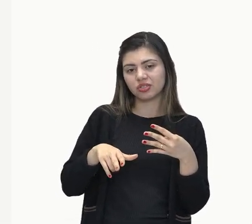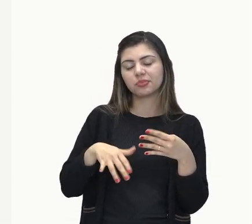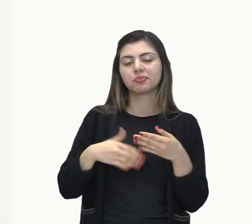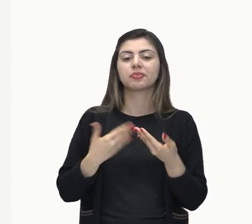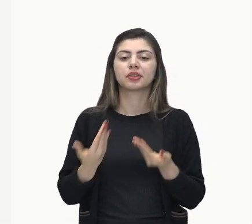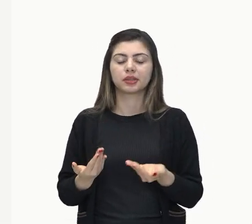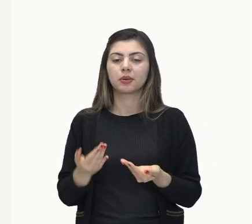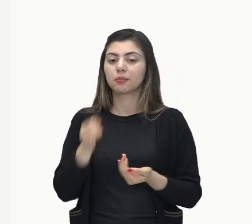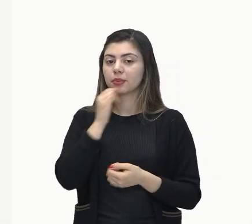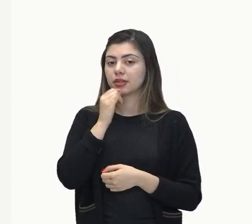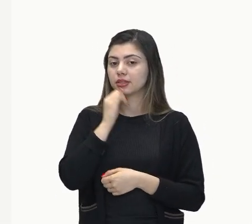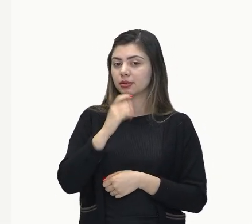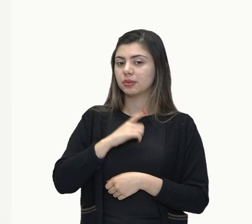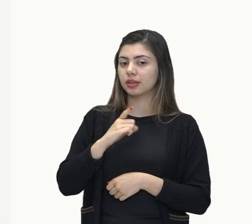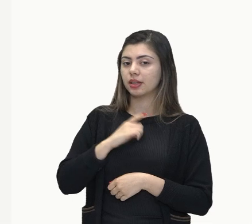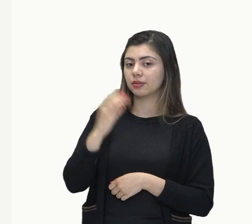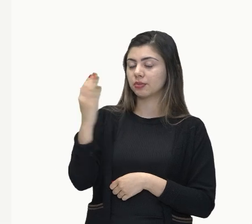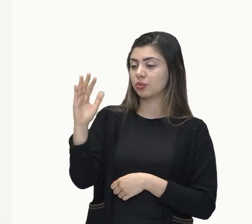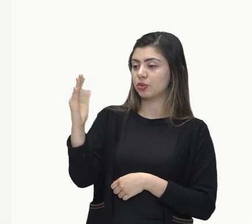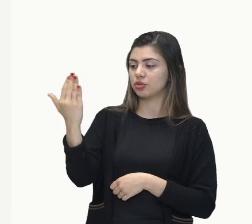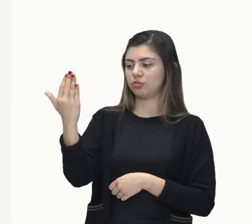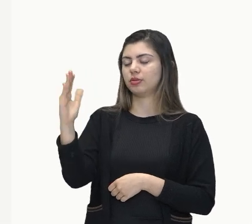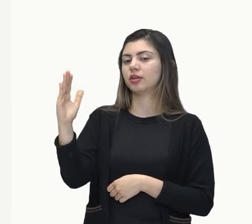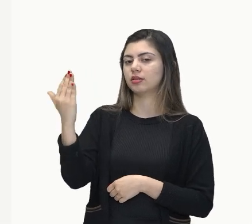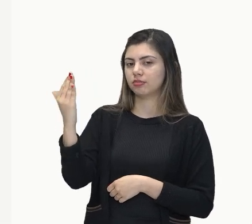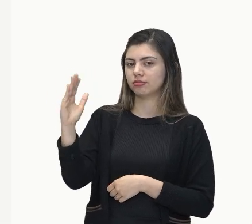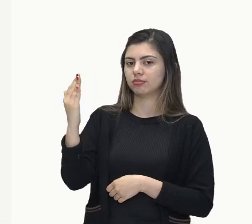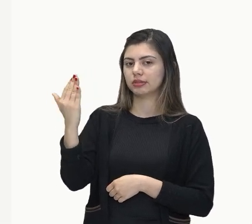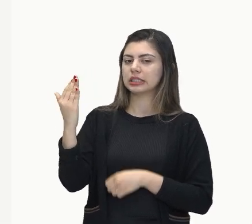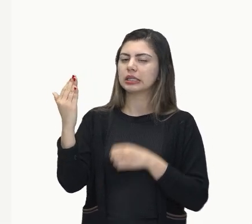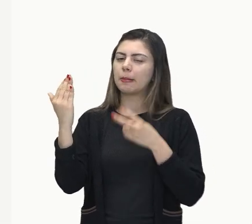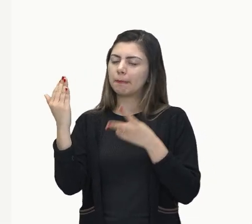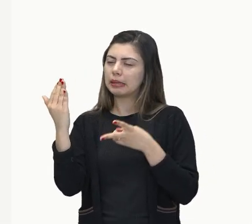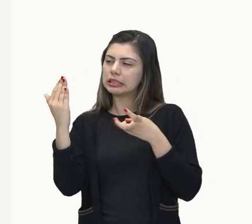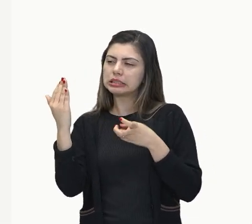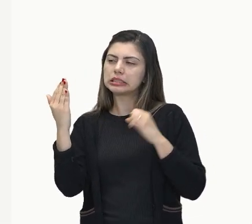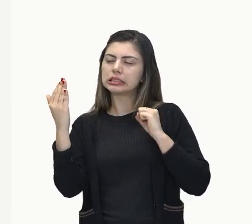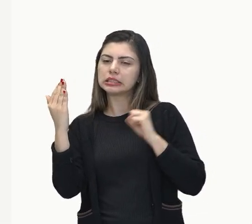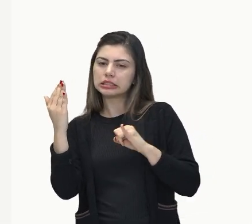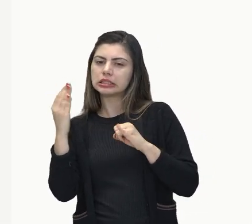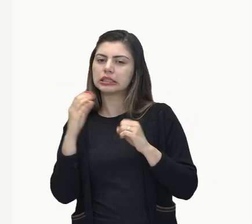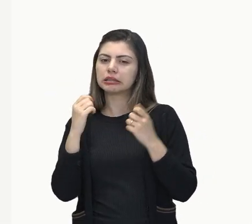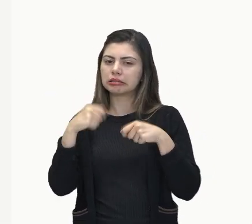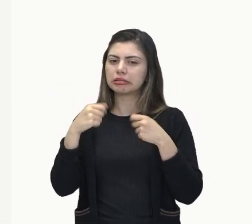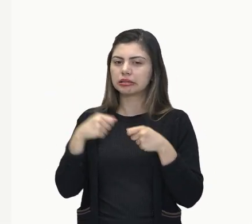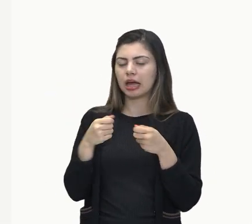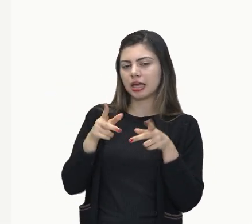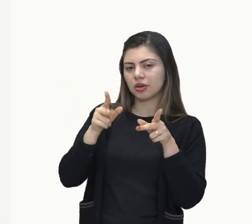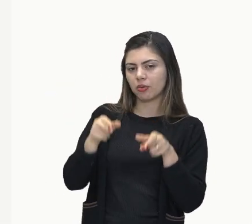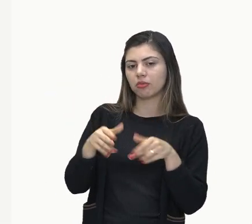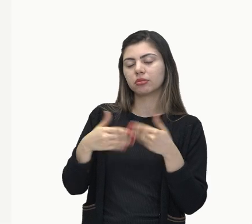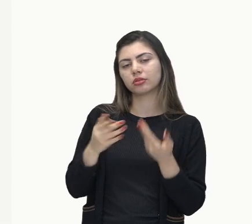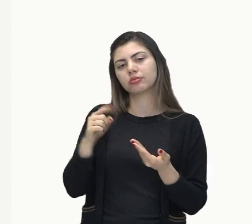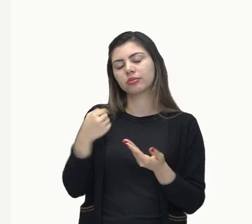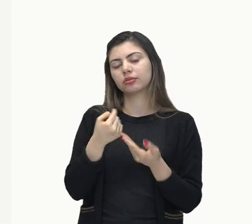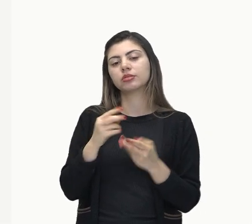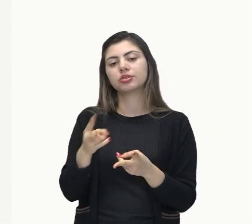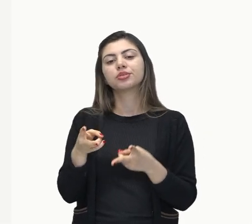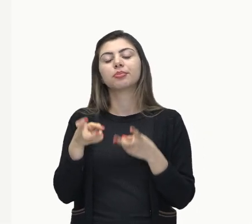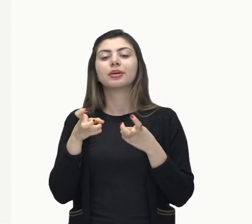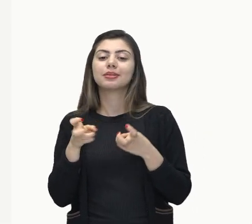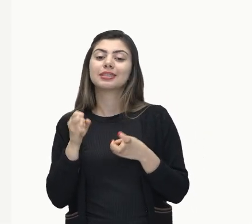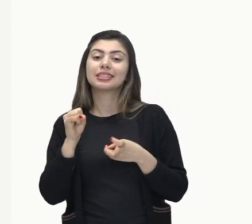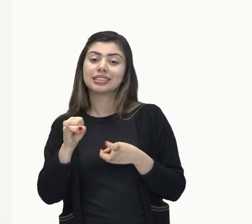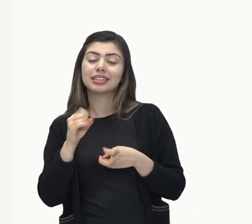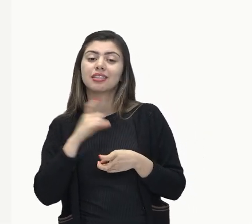o espelho, né, para saber se eles estão se sobrepondo. Então, assim que a gente percebe se